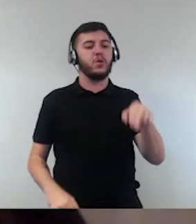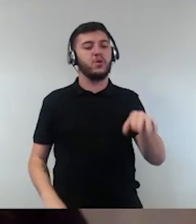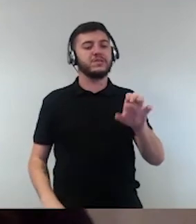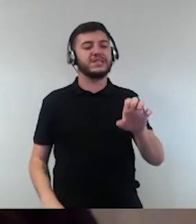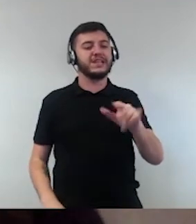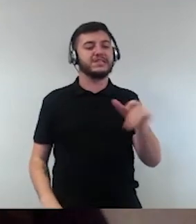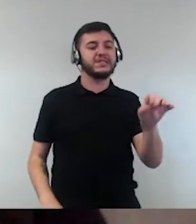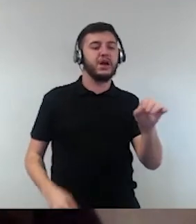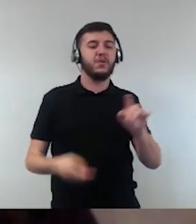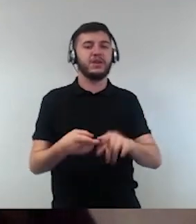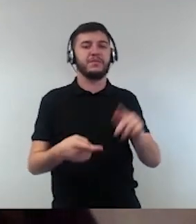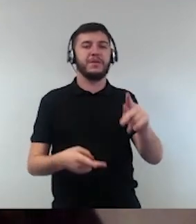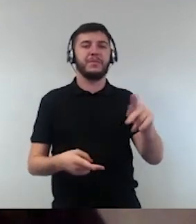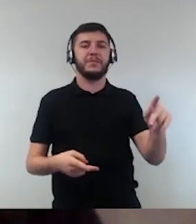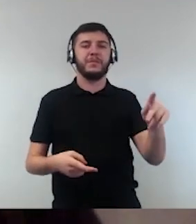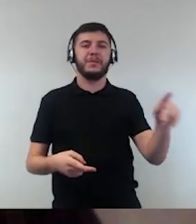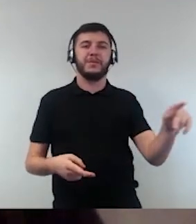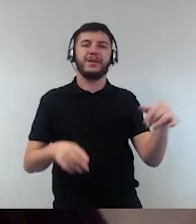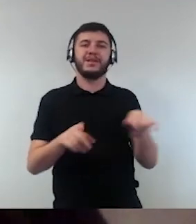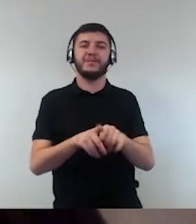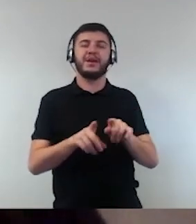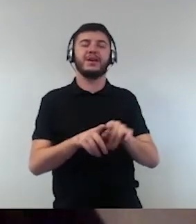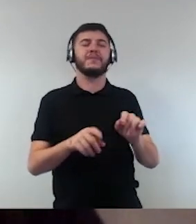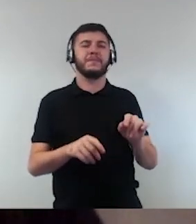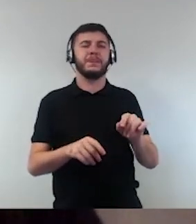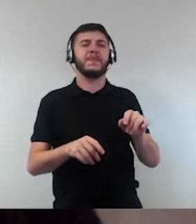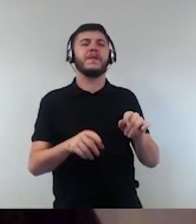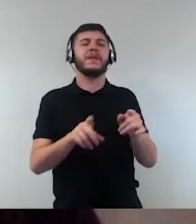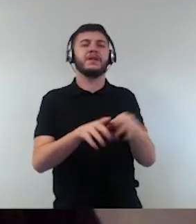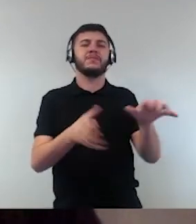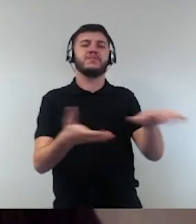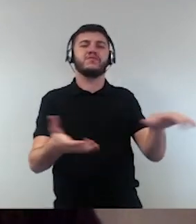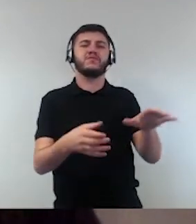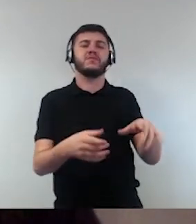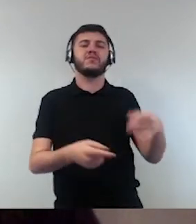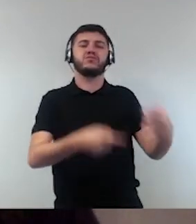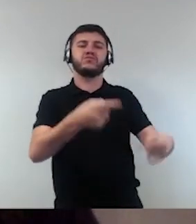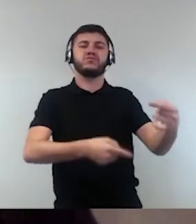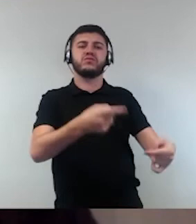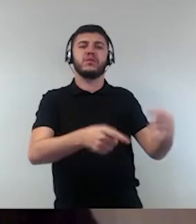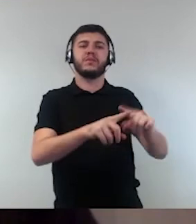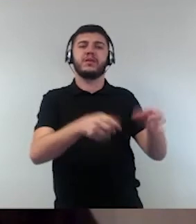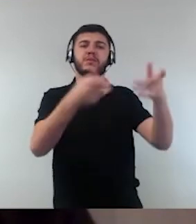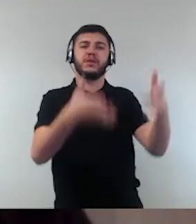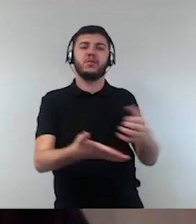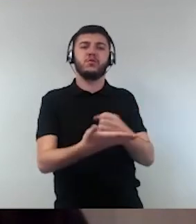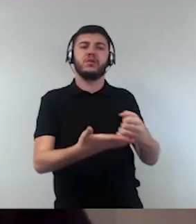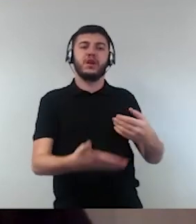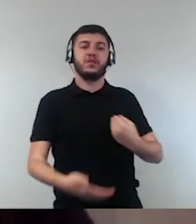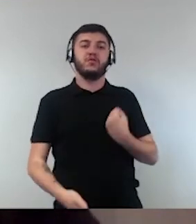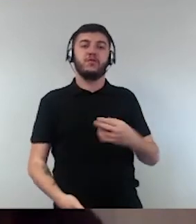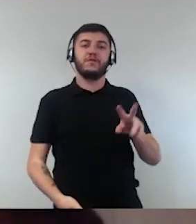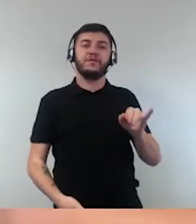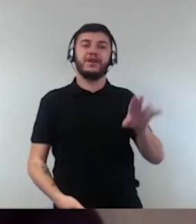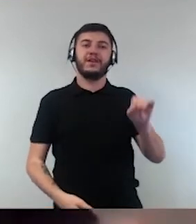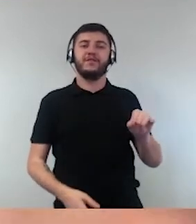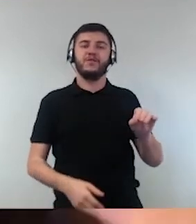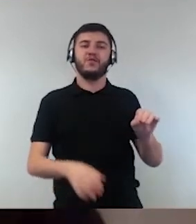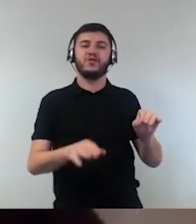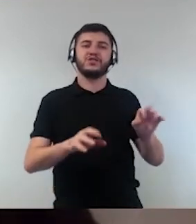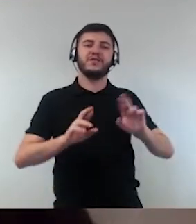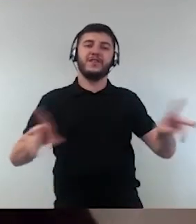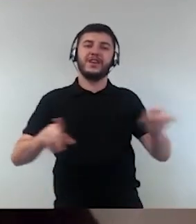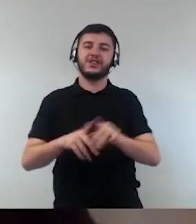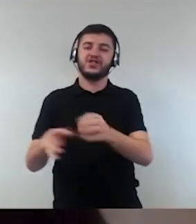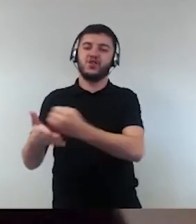deputado Arnaldo Jardim como relator, e doutor Gustavo, ele fala em contratos vivos, não mais incompletos. Então, só para você